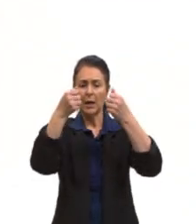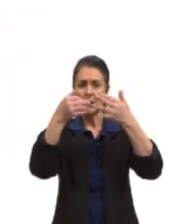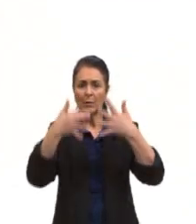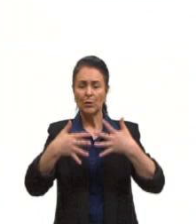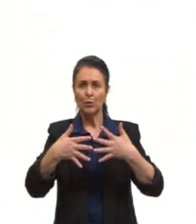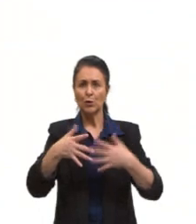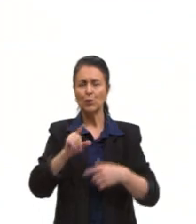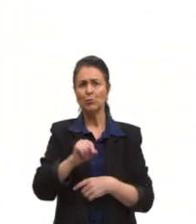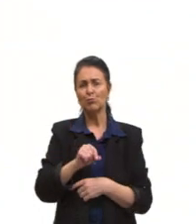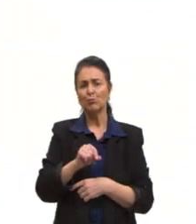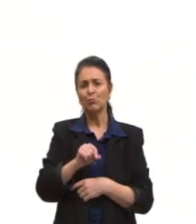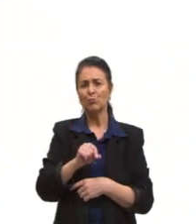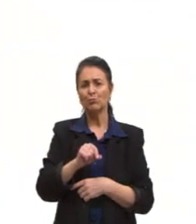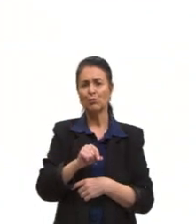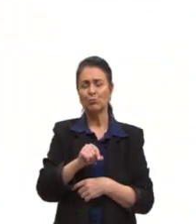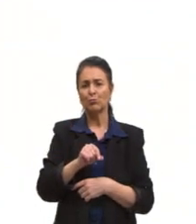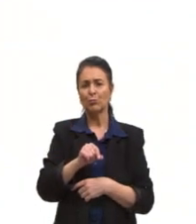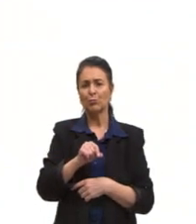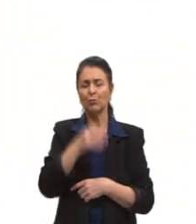de um famosíssimo